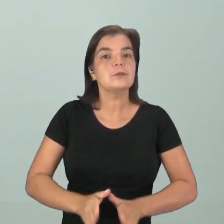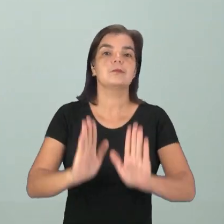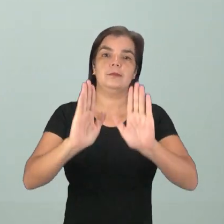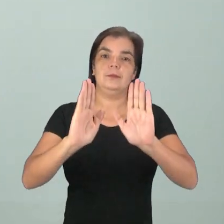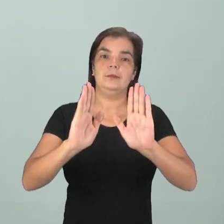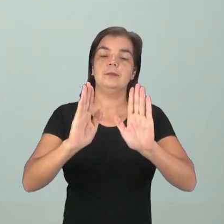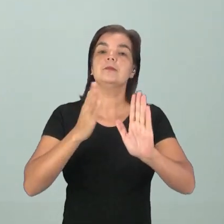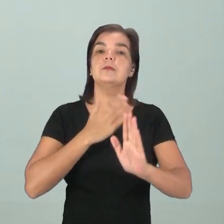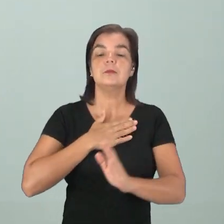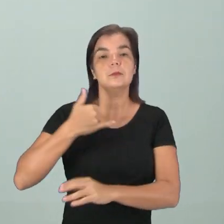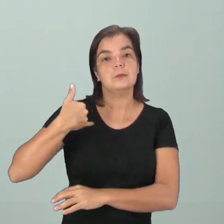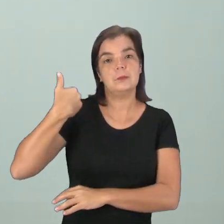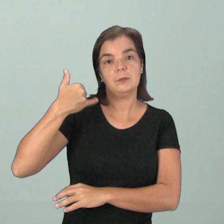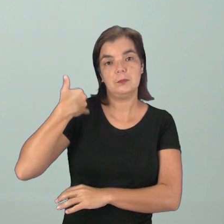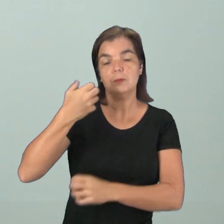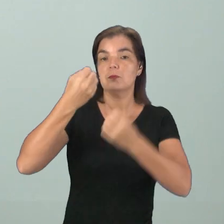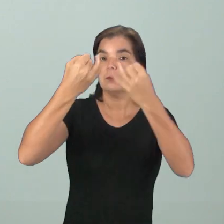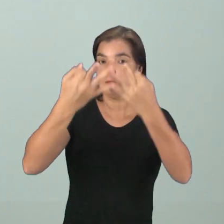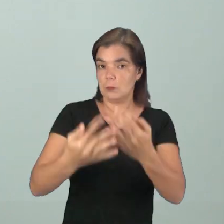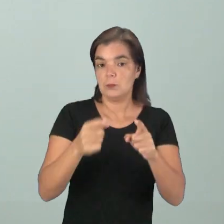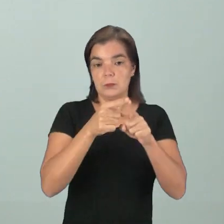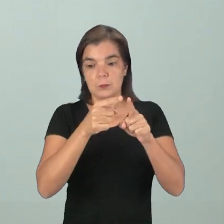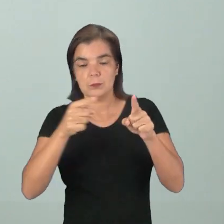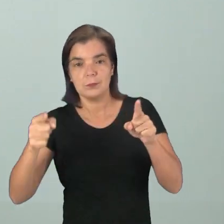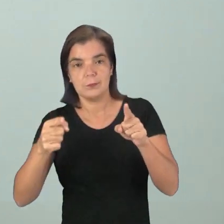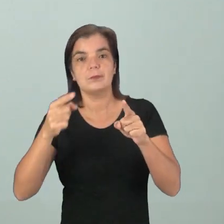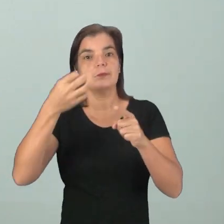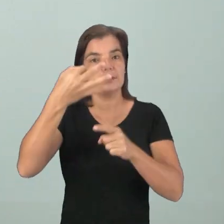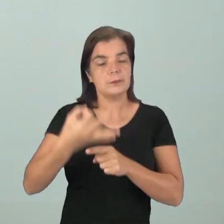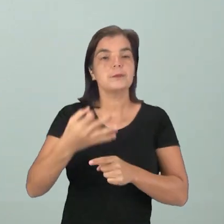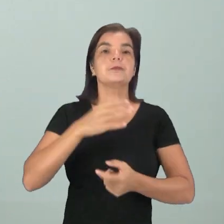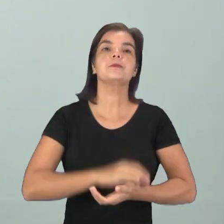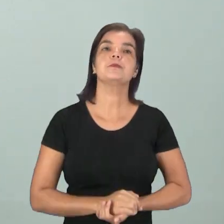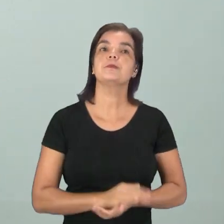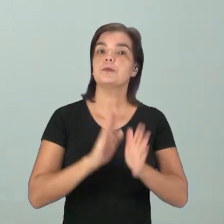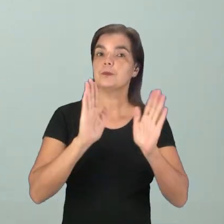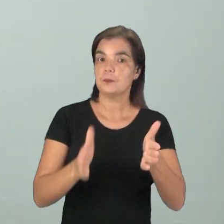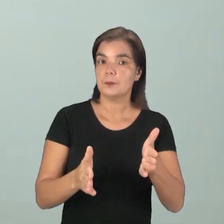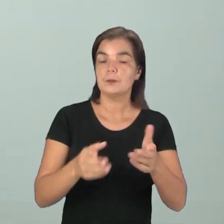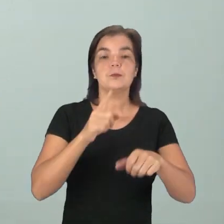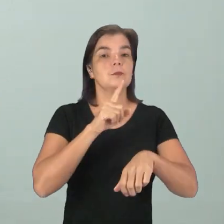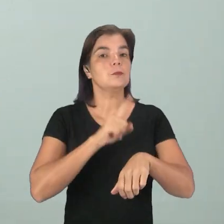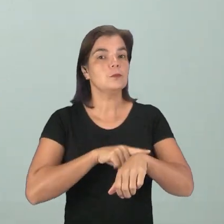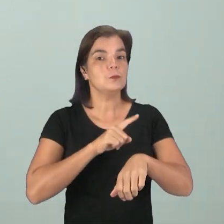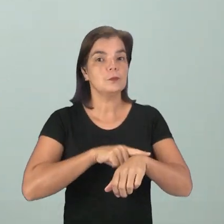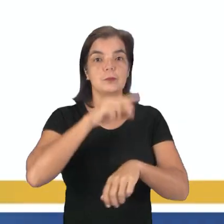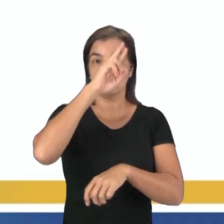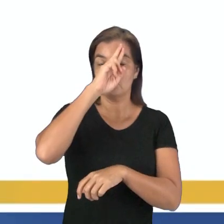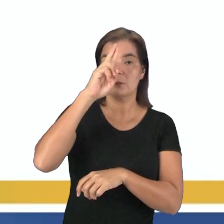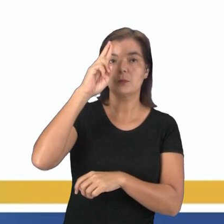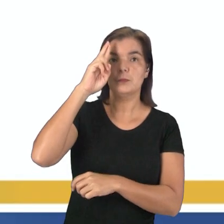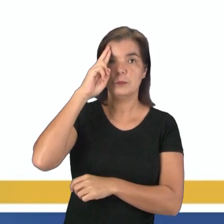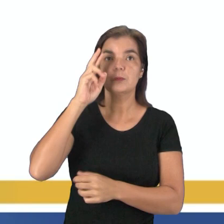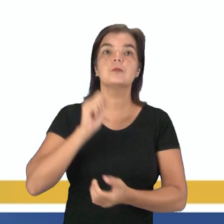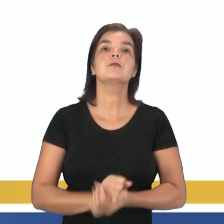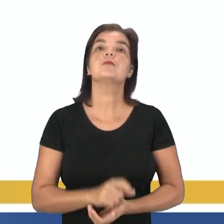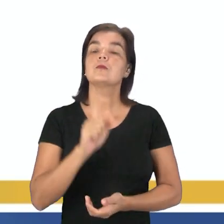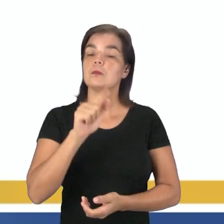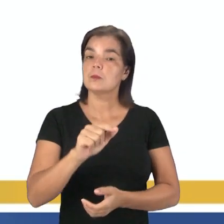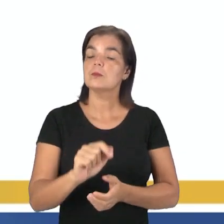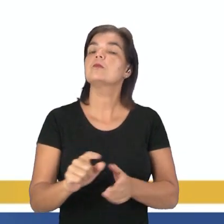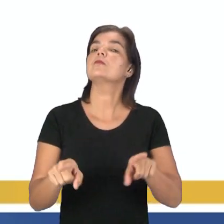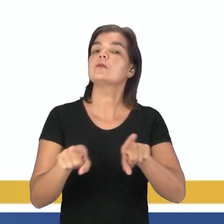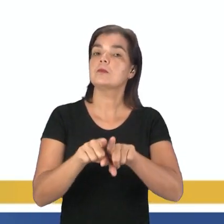nasci. Então a minha idade é definida por esse tempo cronológico, certo? Já o tempo histórico, podem observar aí, é o tempo